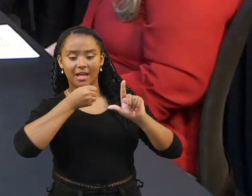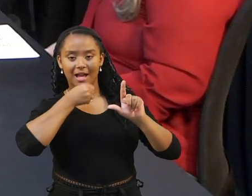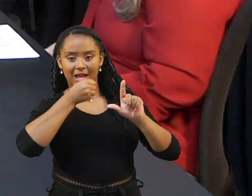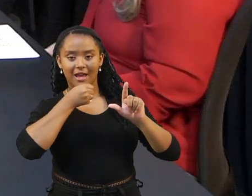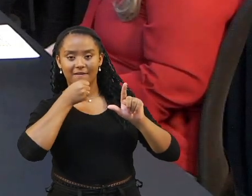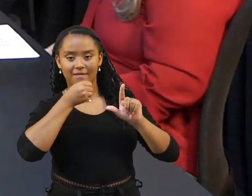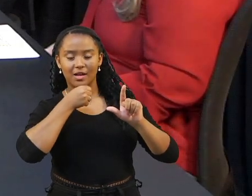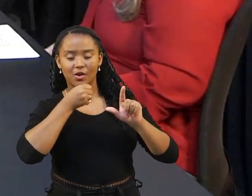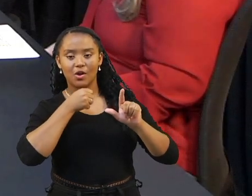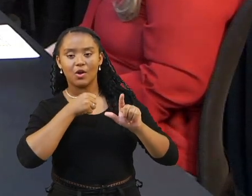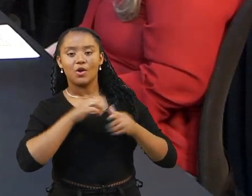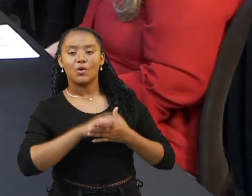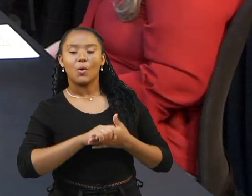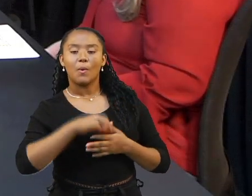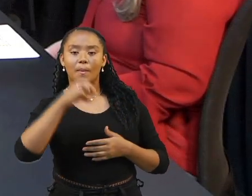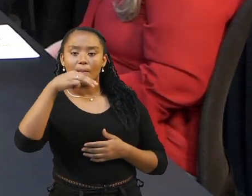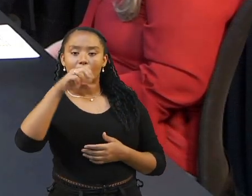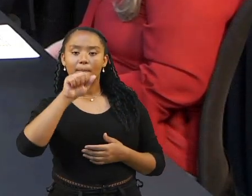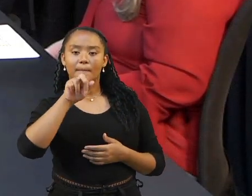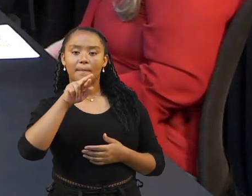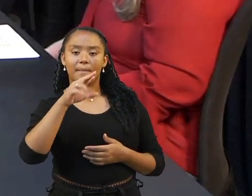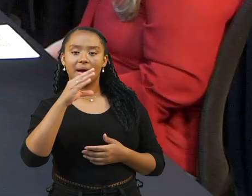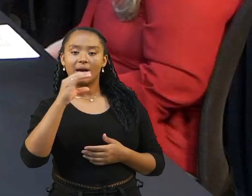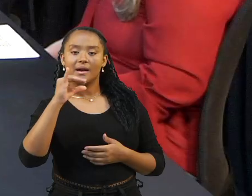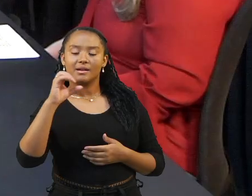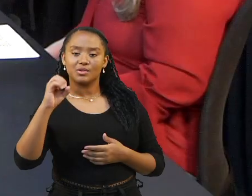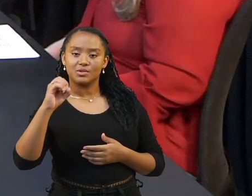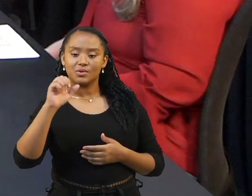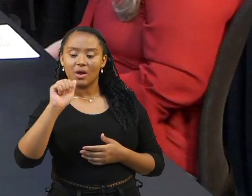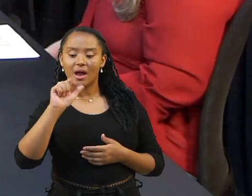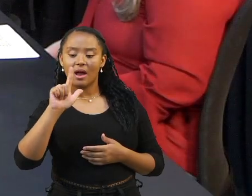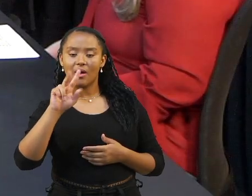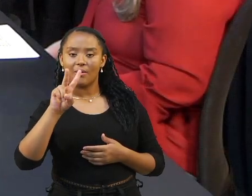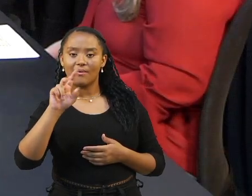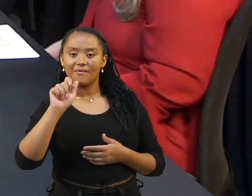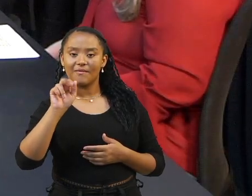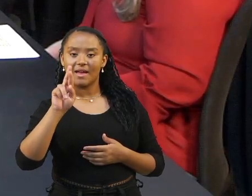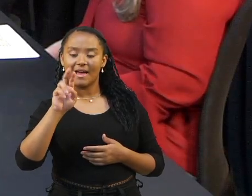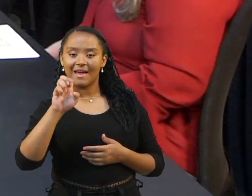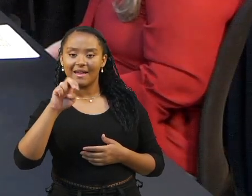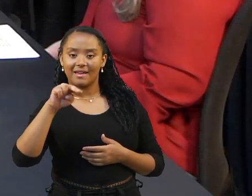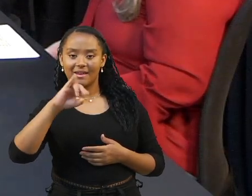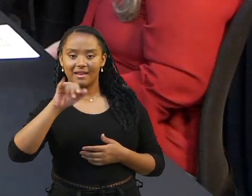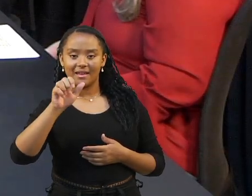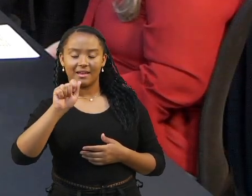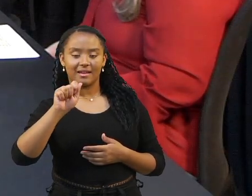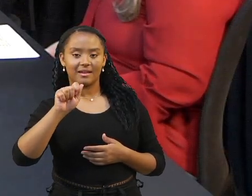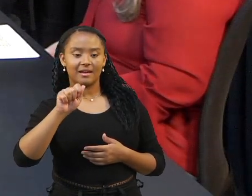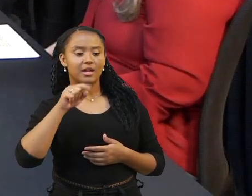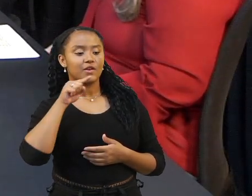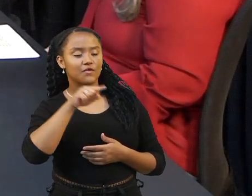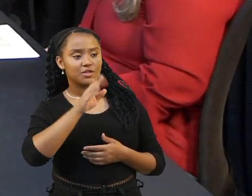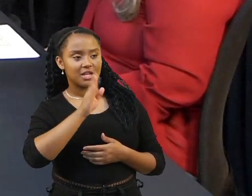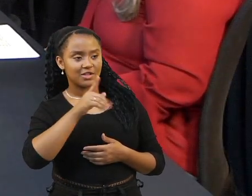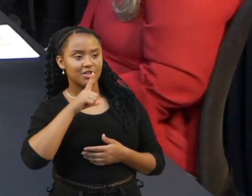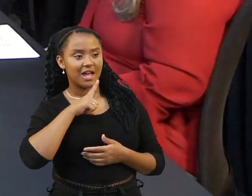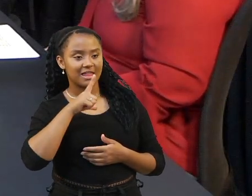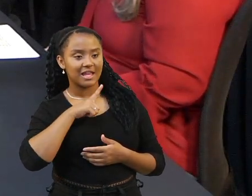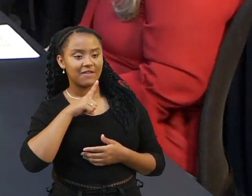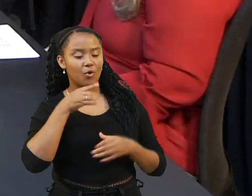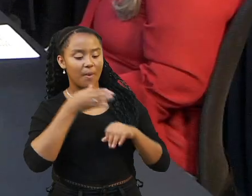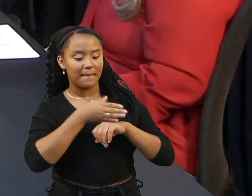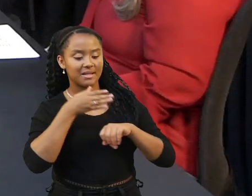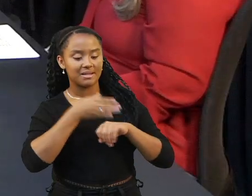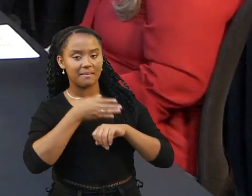nosso companheiro de comunicação, Márcio Alvarenga. E a senhora, por muito tempo, teve um quadro